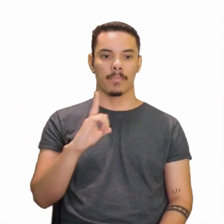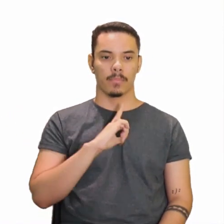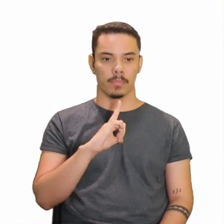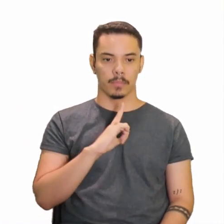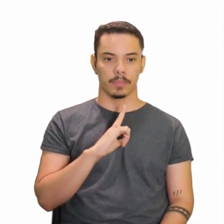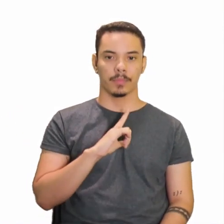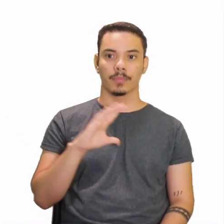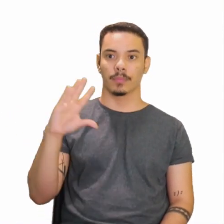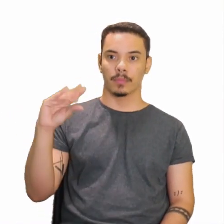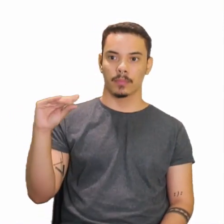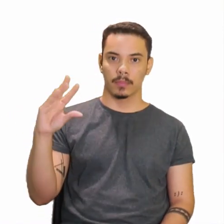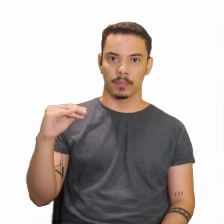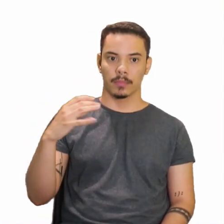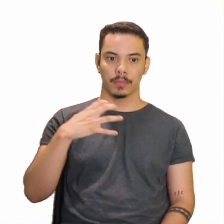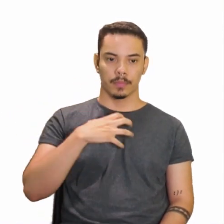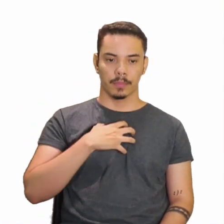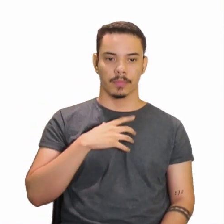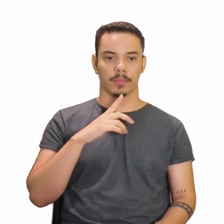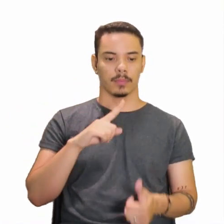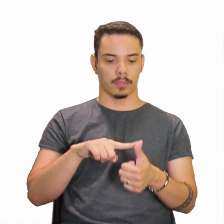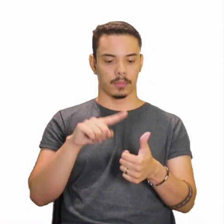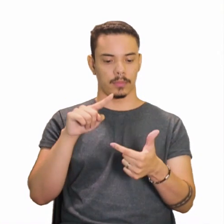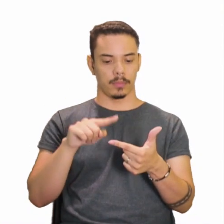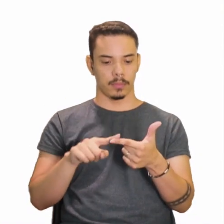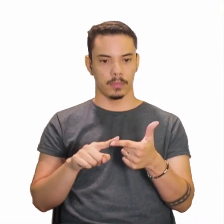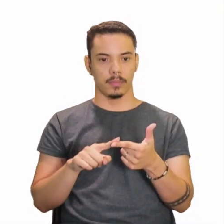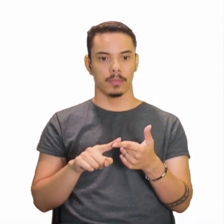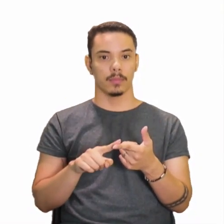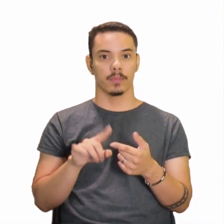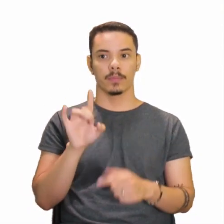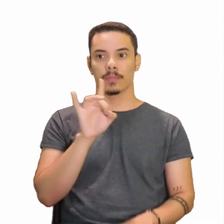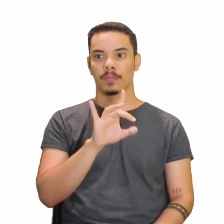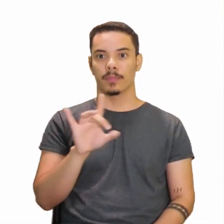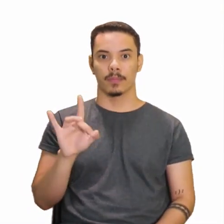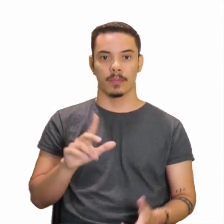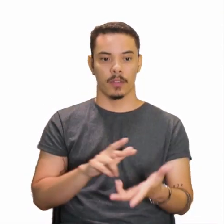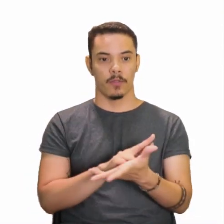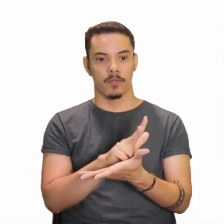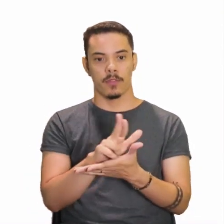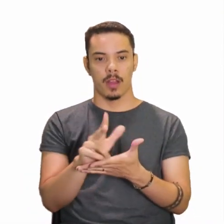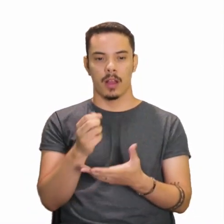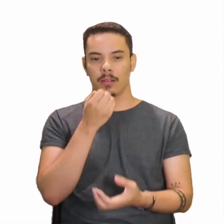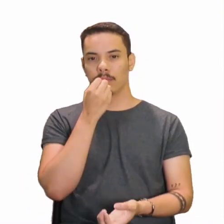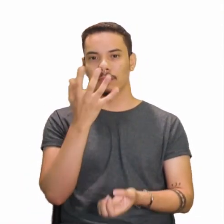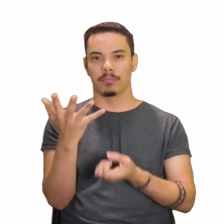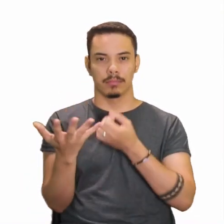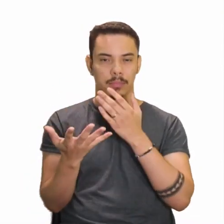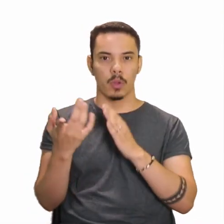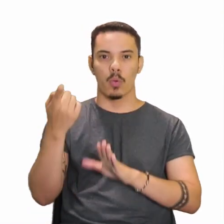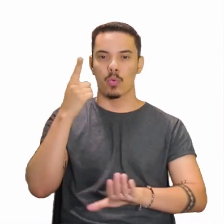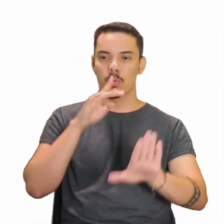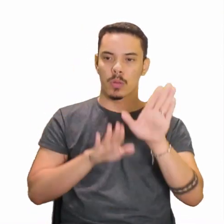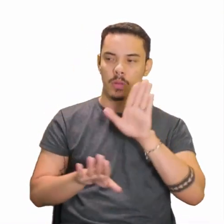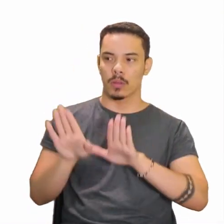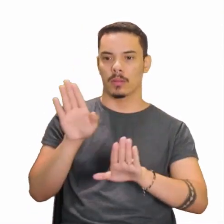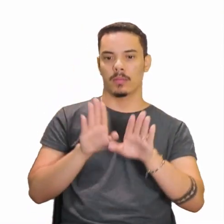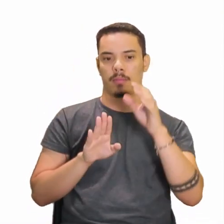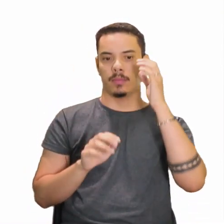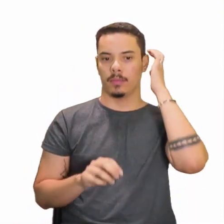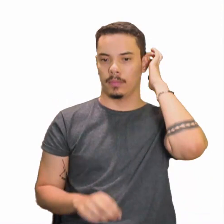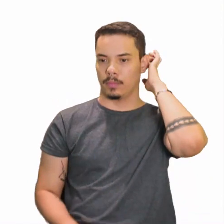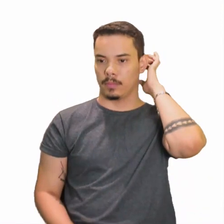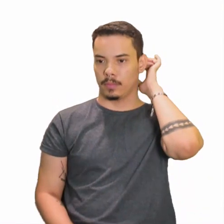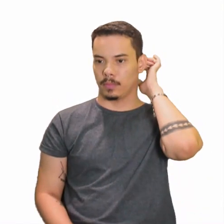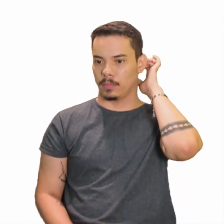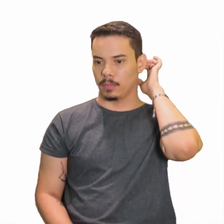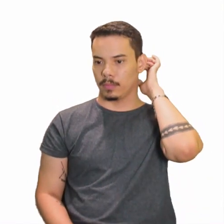as falas, né? Nós temos essas falas construídas com várias interjeições, ó, cuidado, olha o ponto de interrogação